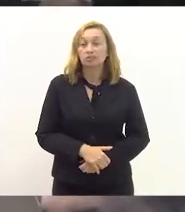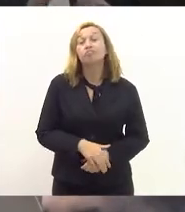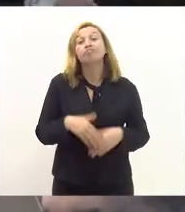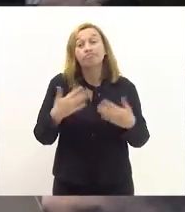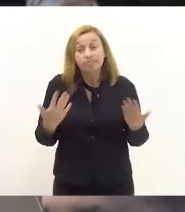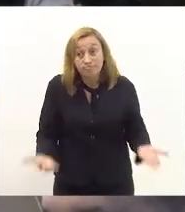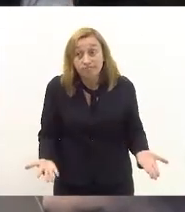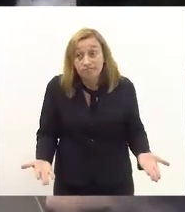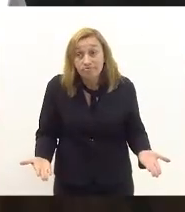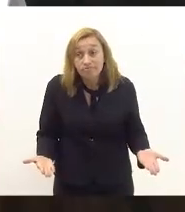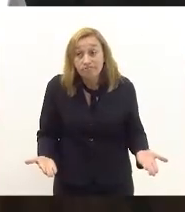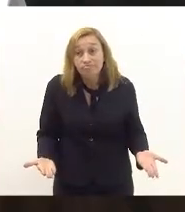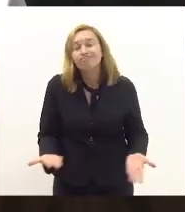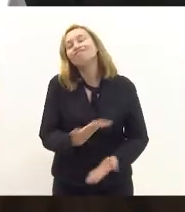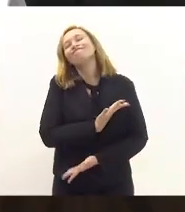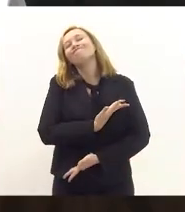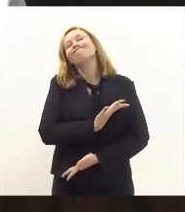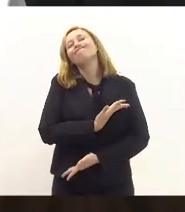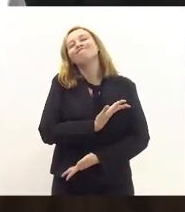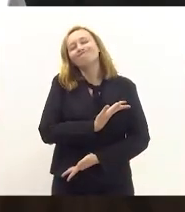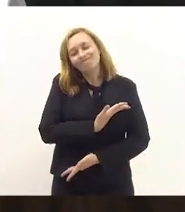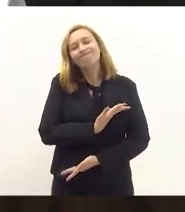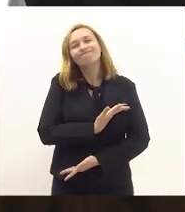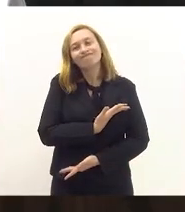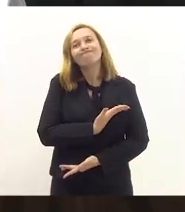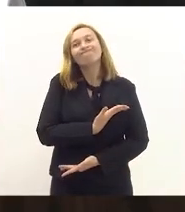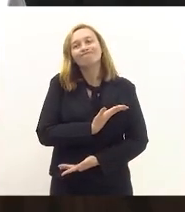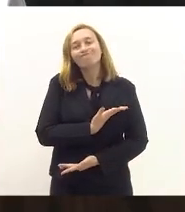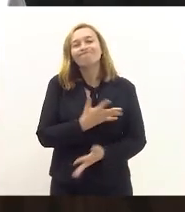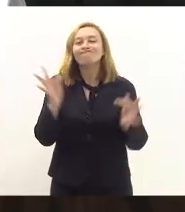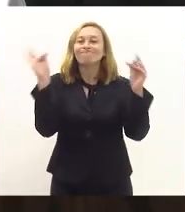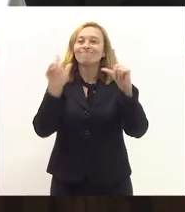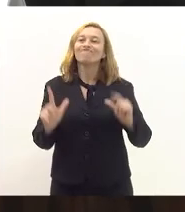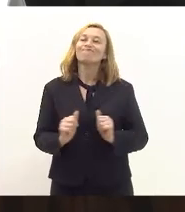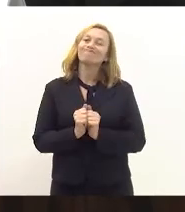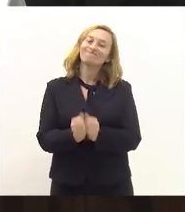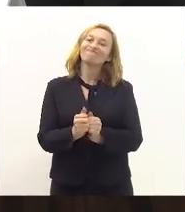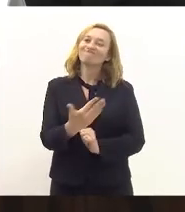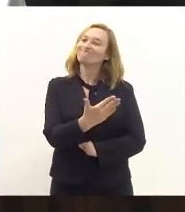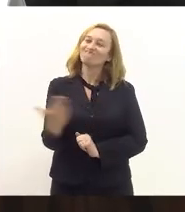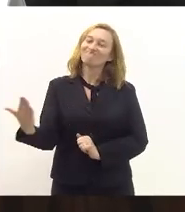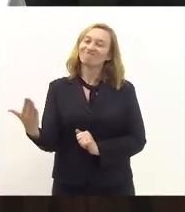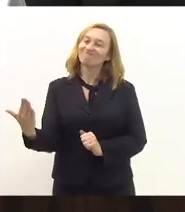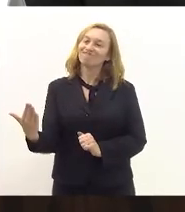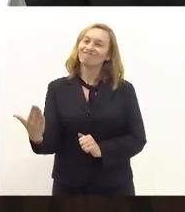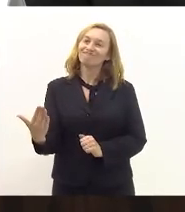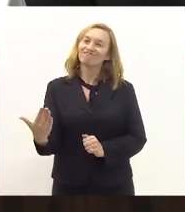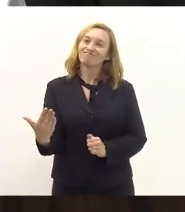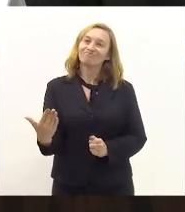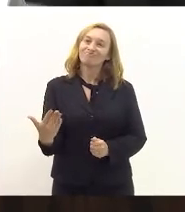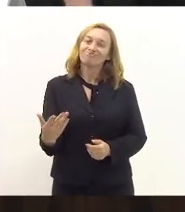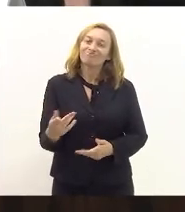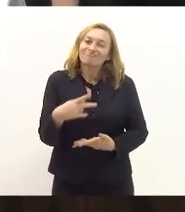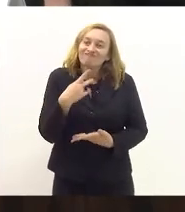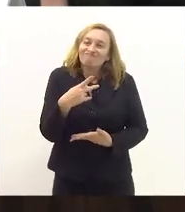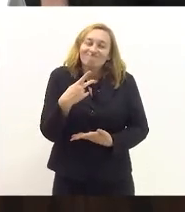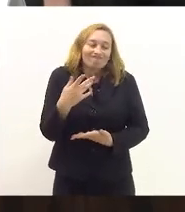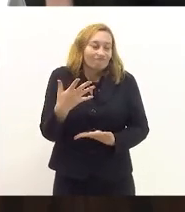Então, meus amigos e amigas, eu estou muito feliz de estar com vocês. Eu queria transmitir essa